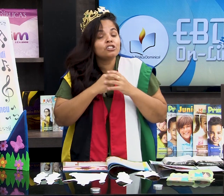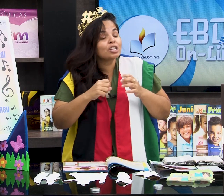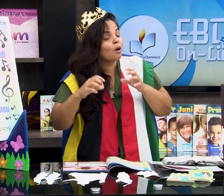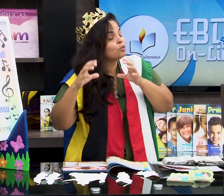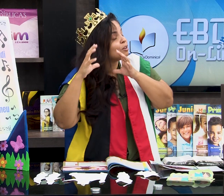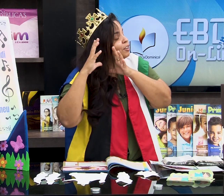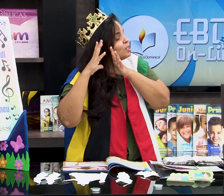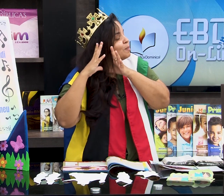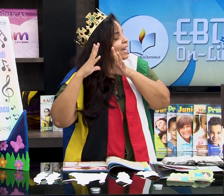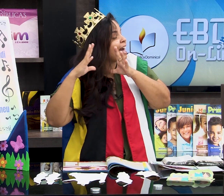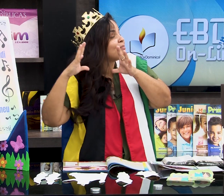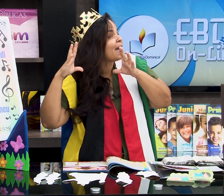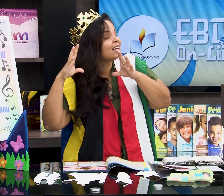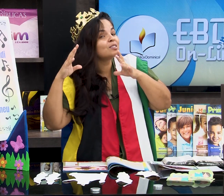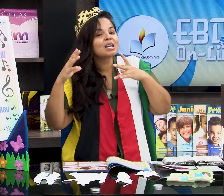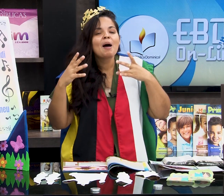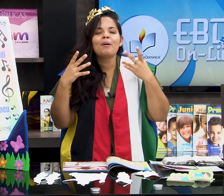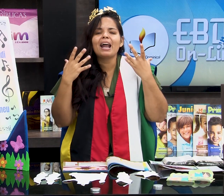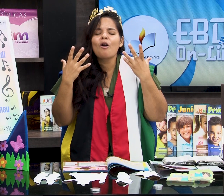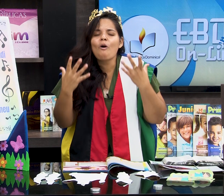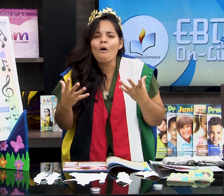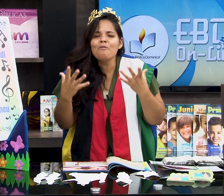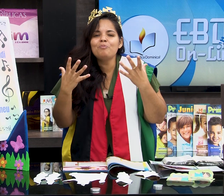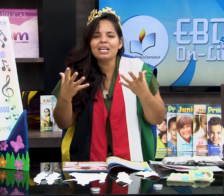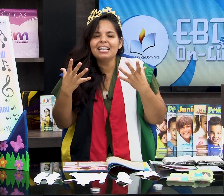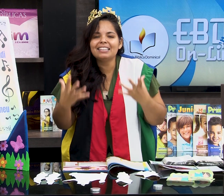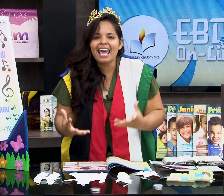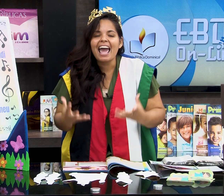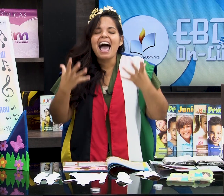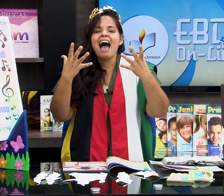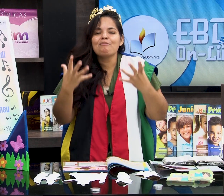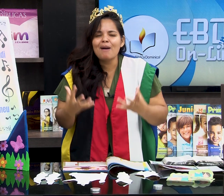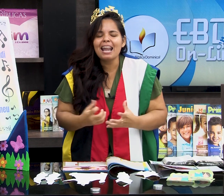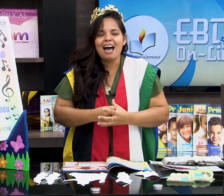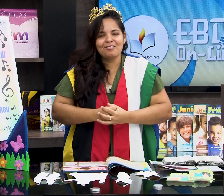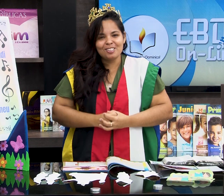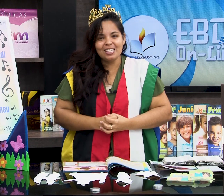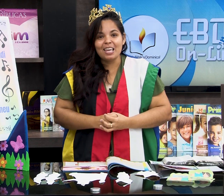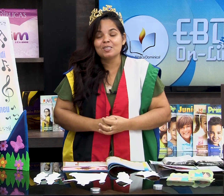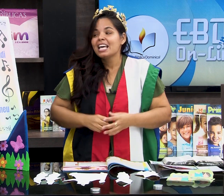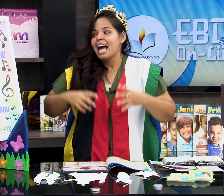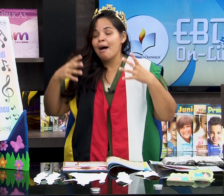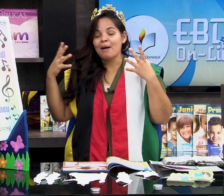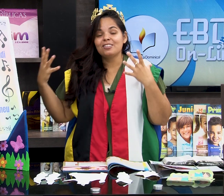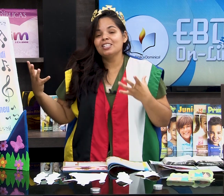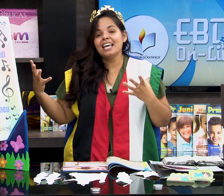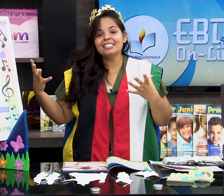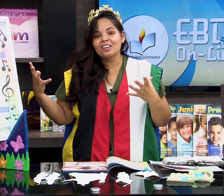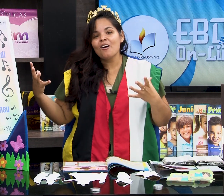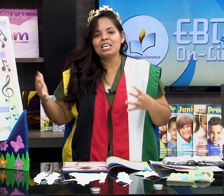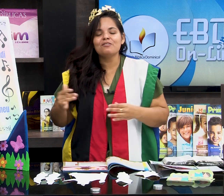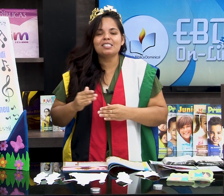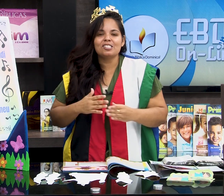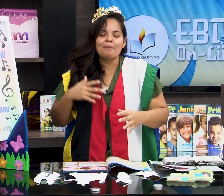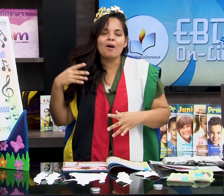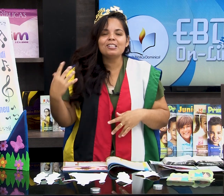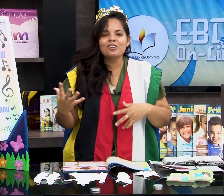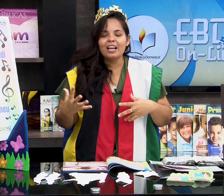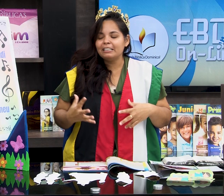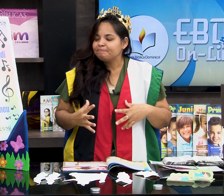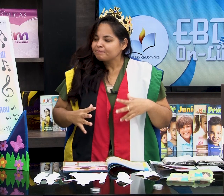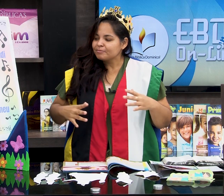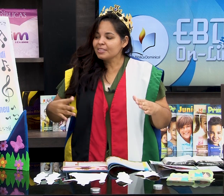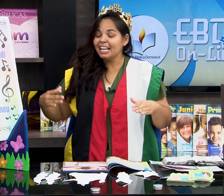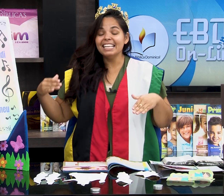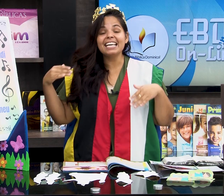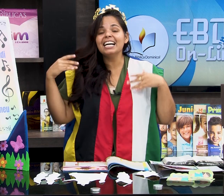quando a gente está com os ouvidos bem abertos para compreender a palavra de Deus. A partir desse corinho você já pode,